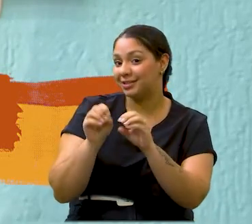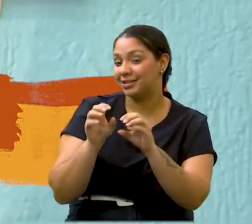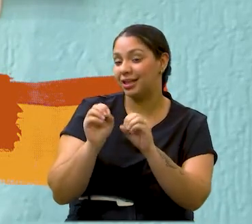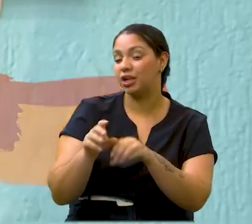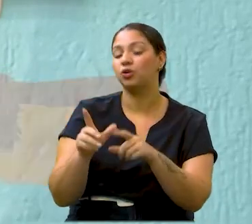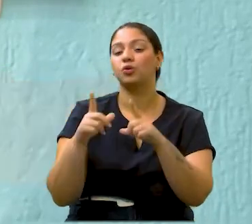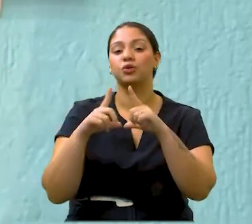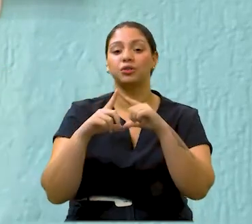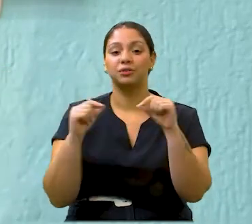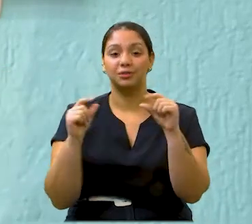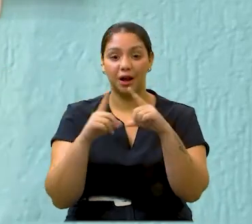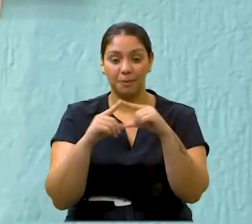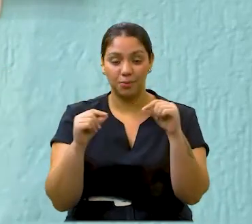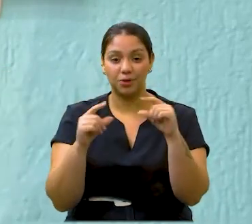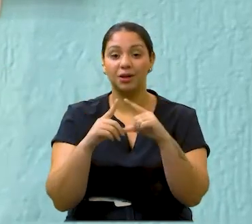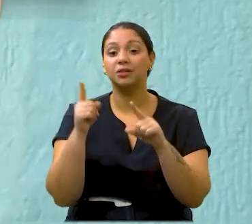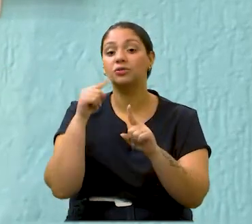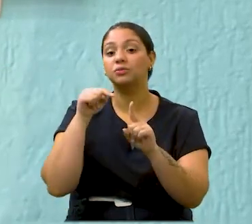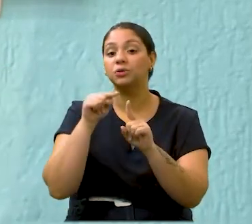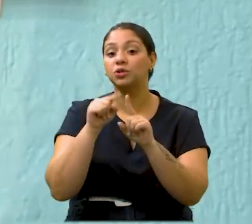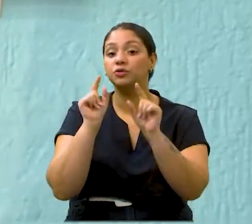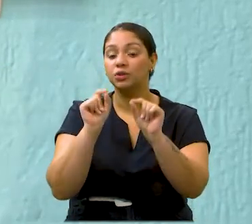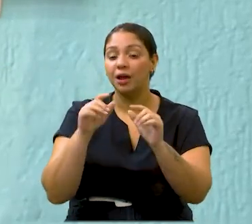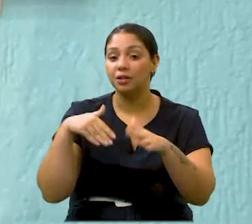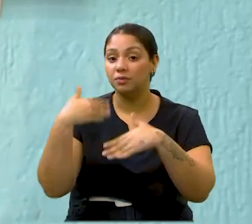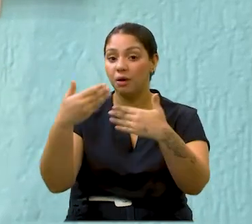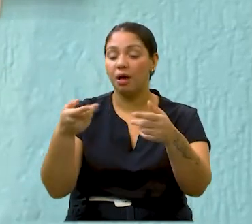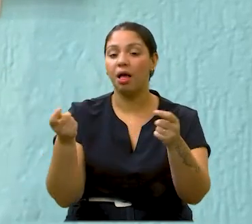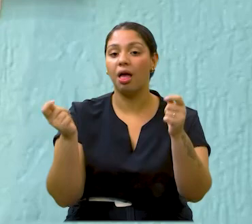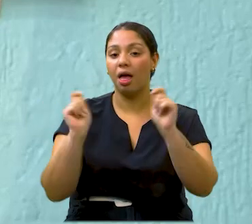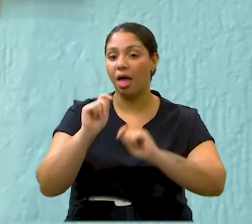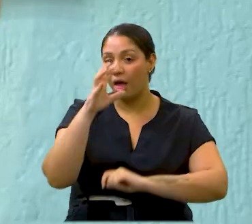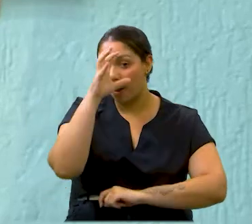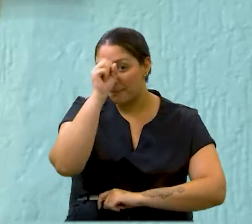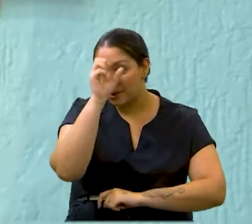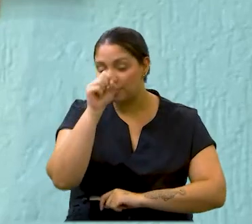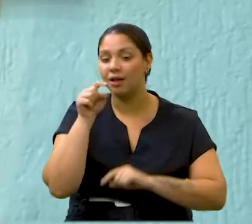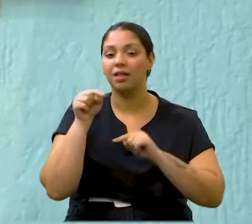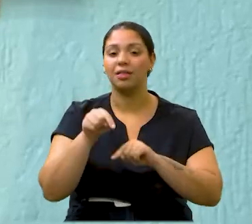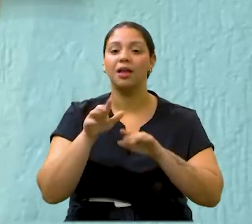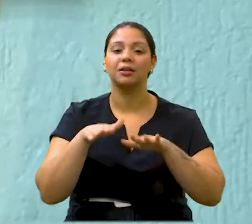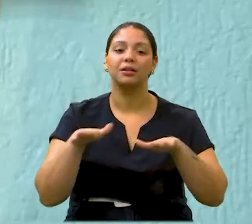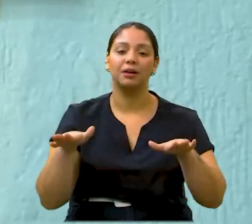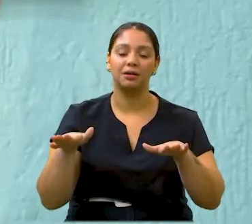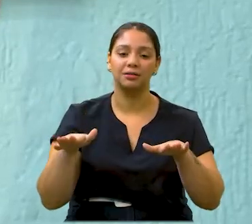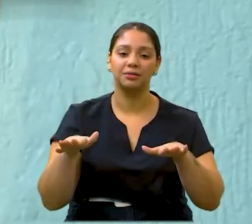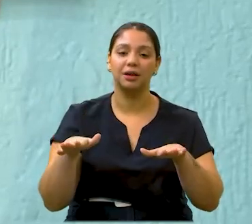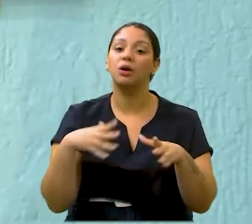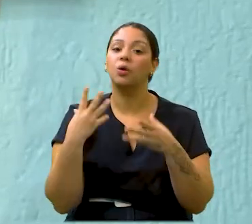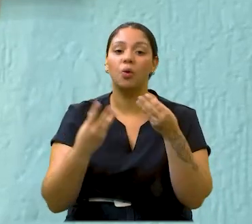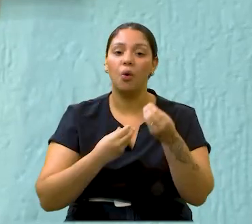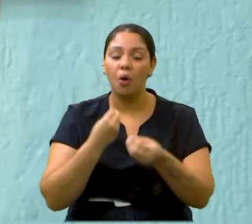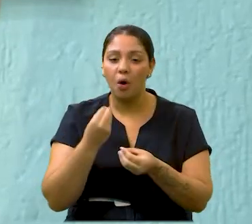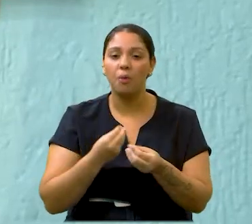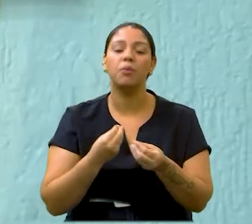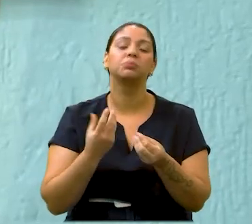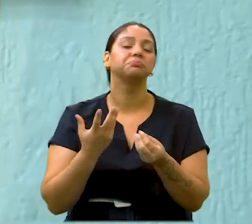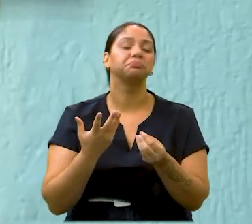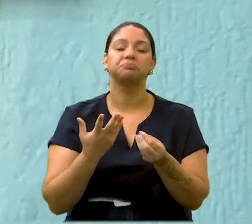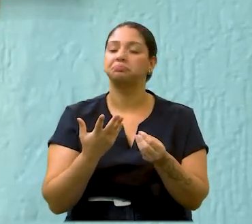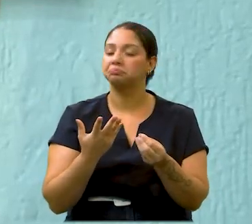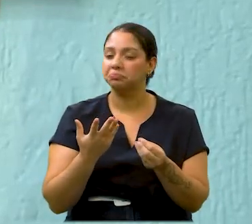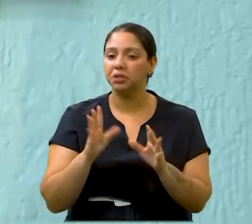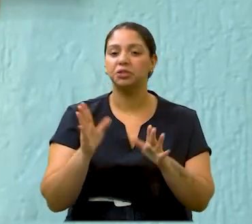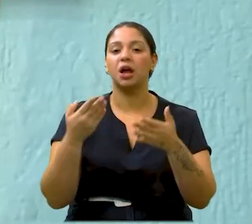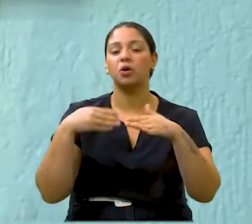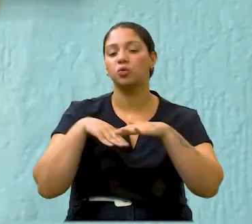como objetivo desenvolver o potencial de aprendizado da criança, através do hábito de estudo,